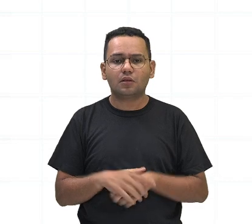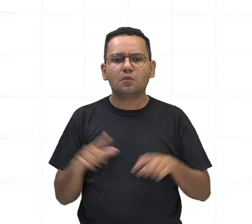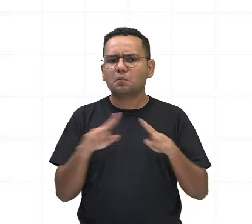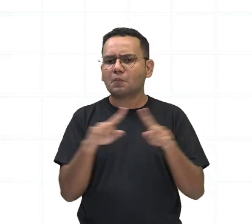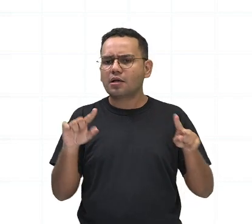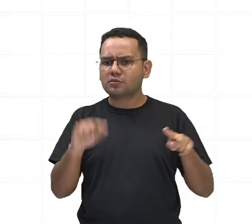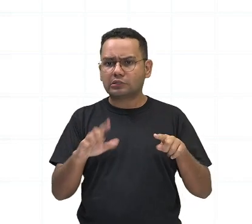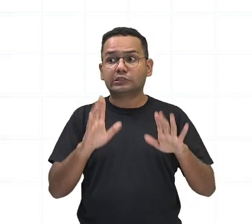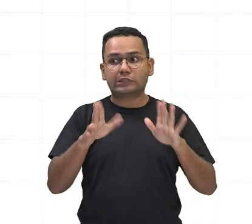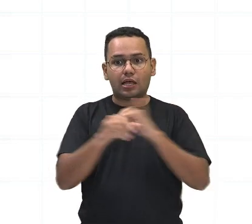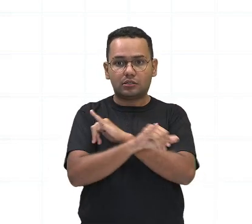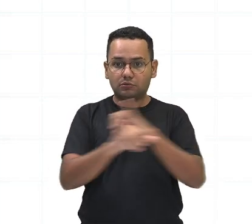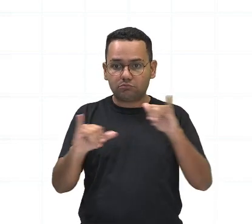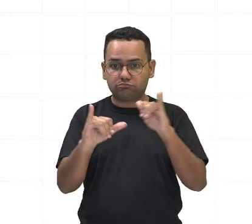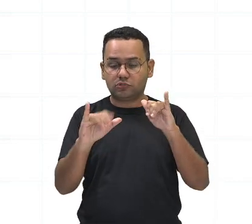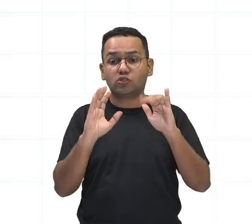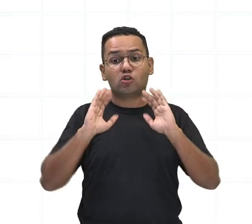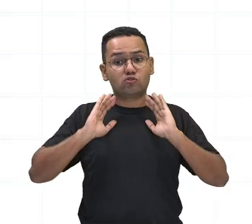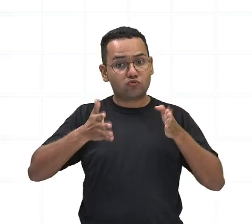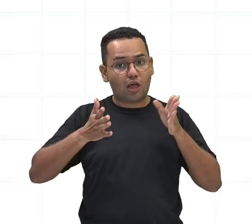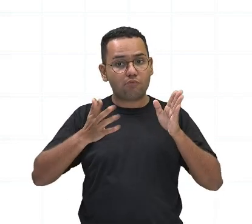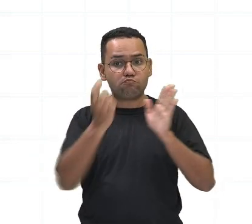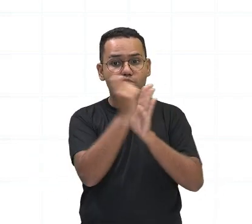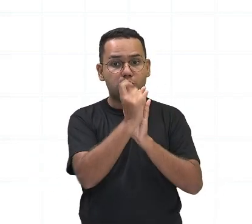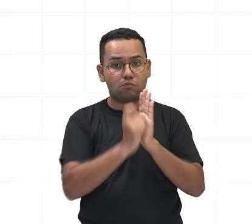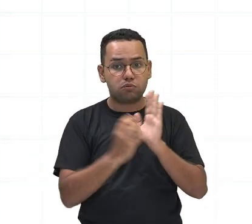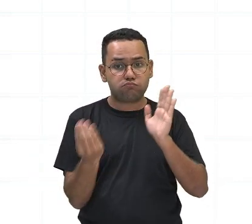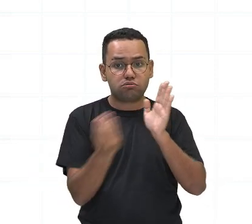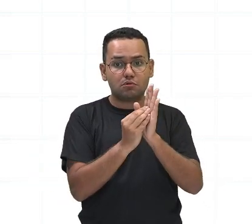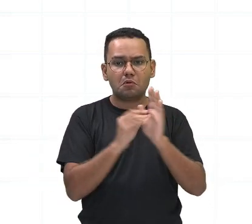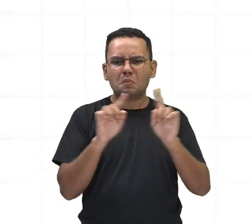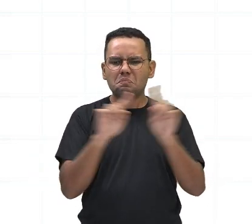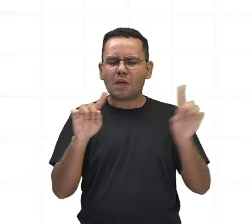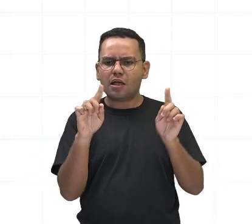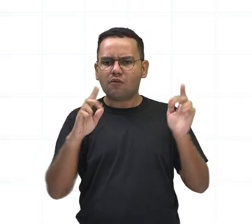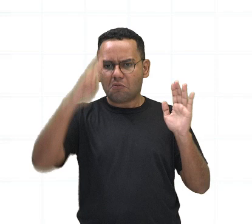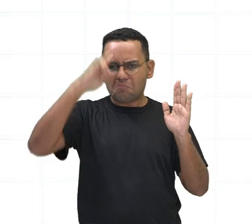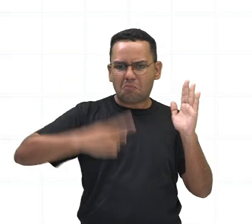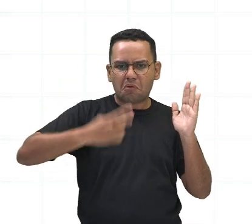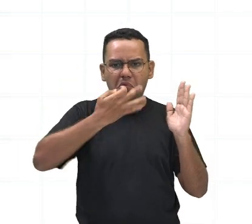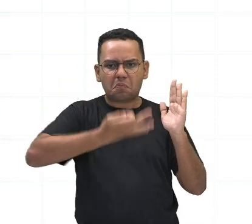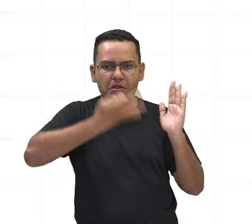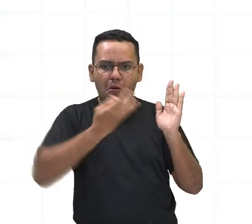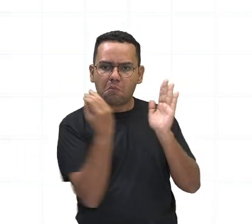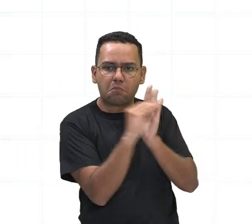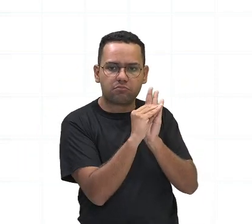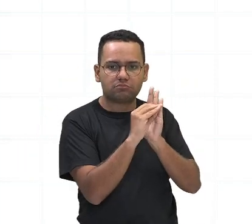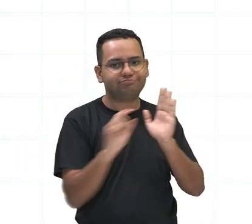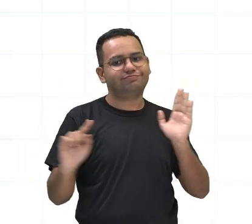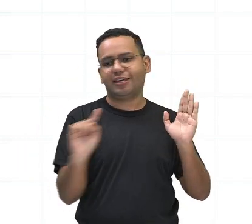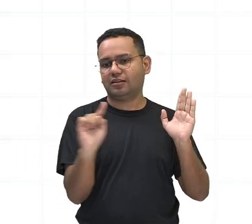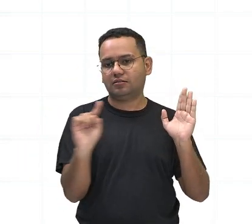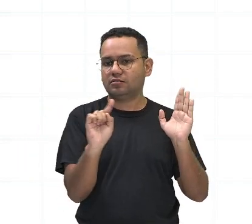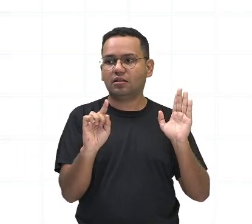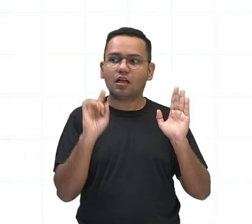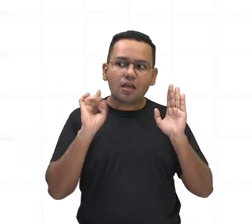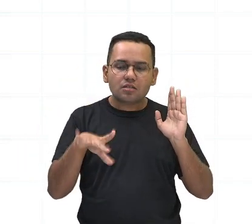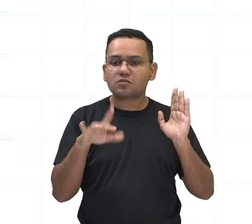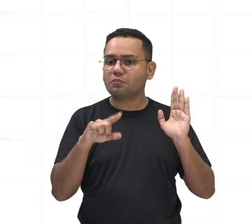apresentar, né, de forma impessoal, não vou colocar a pessoalidade ali naquele momento, tá? Dos fatos que estão